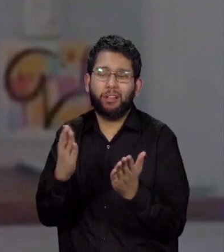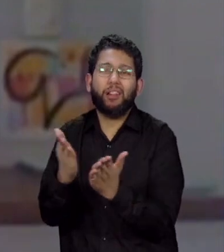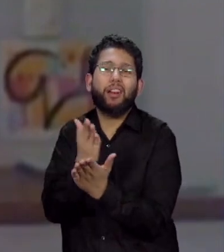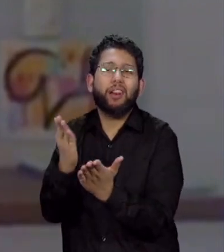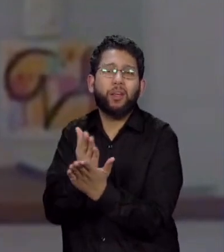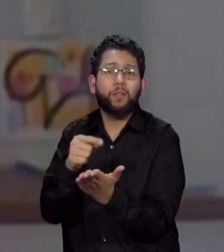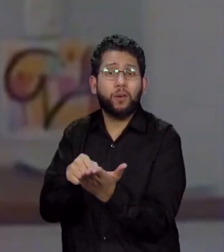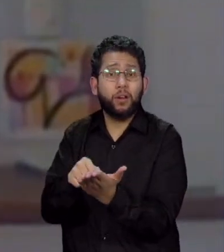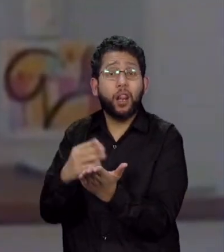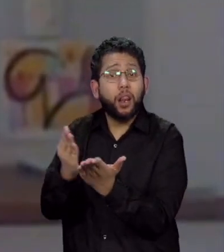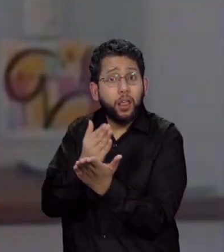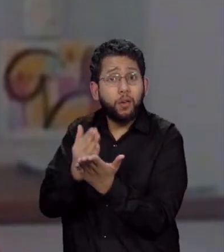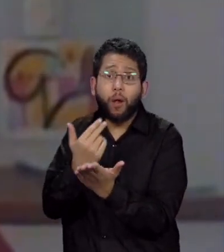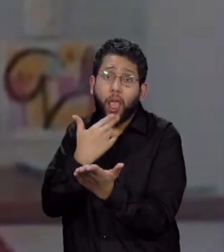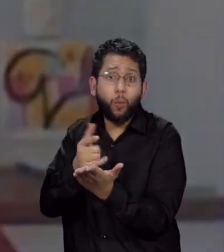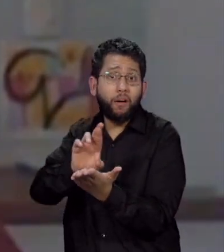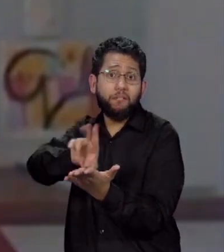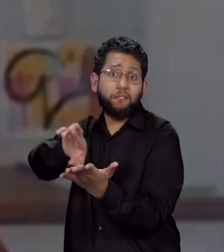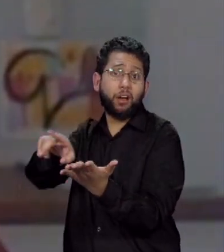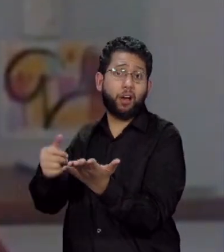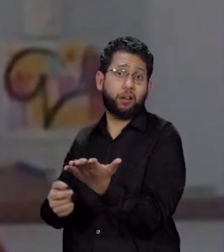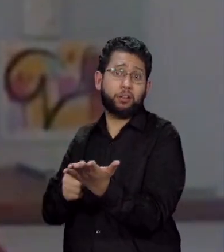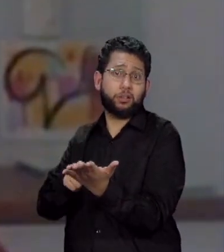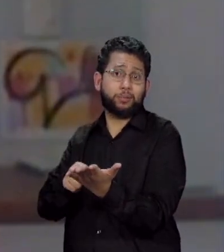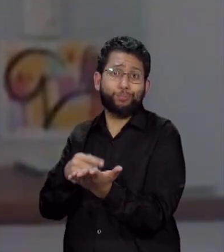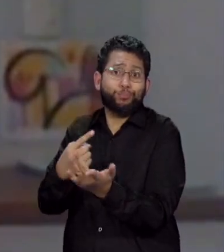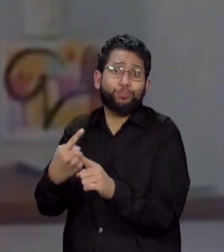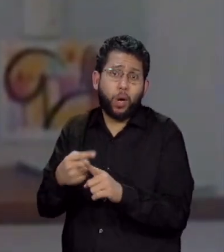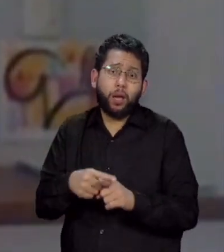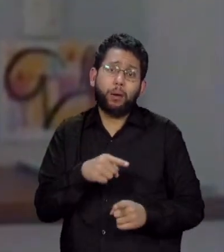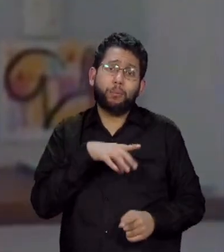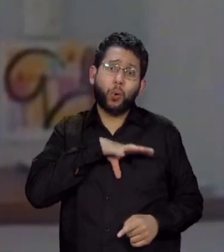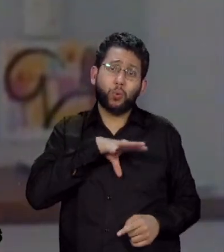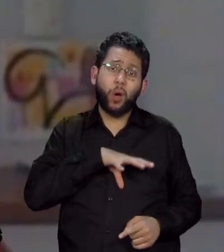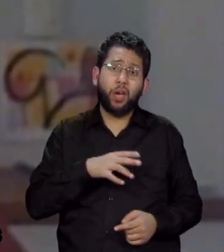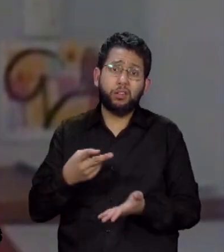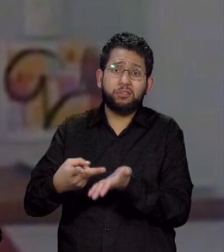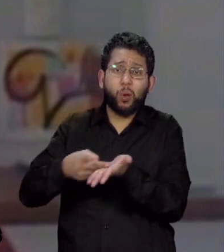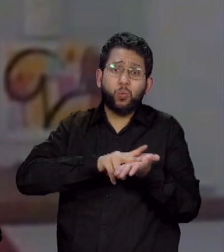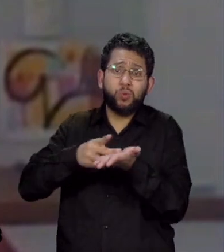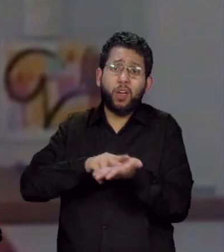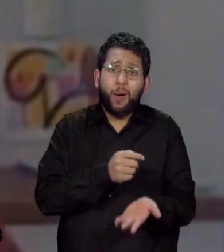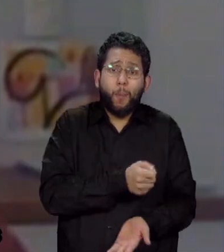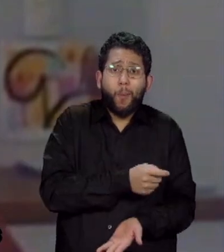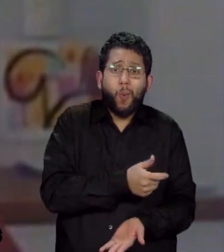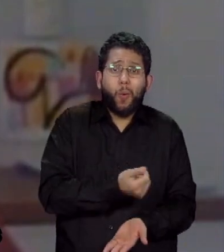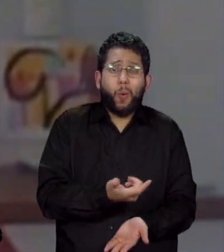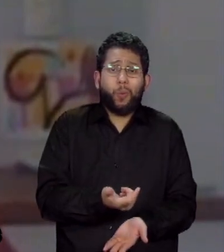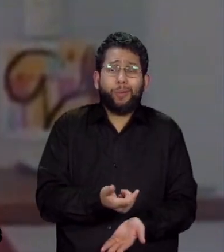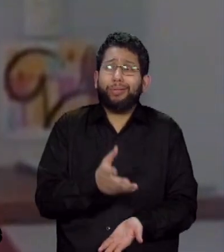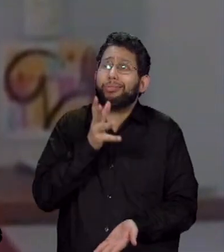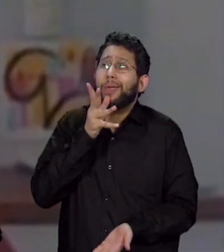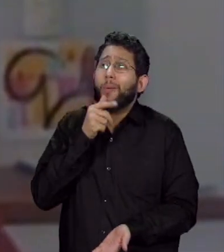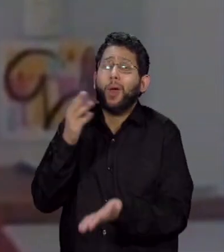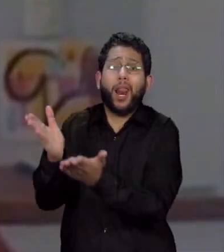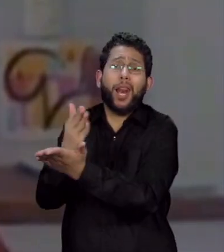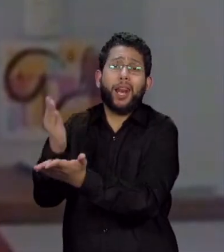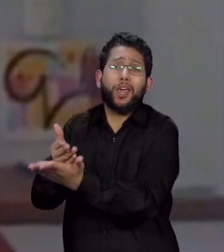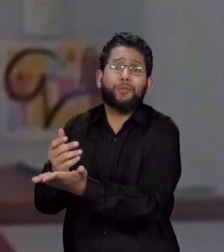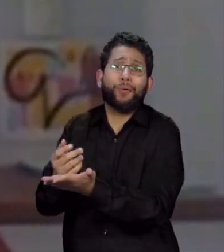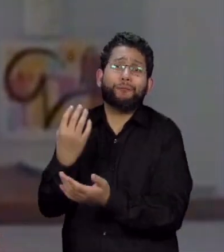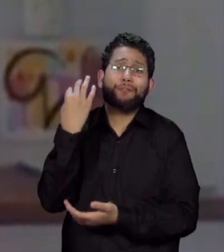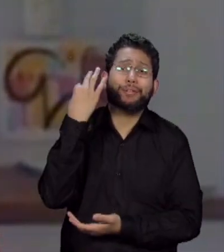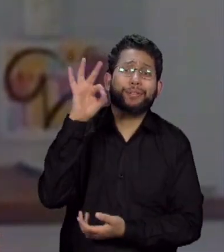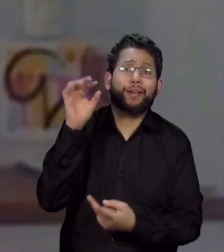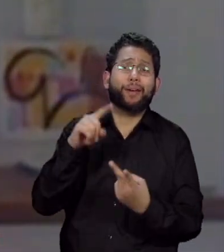falando bibliografia em outras línguas, né? Não estou falando só em português. Então, aqui era muito difícil, demorava para chegar os livros em francês,